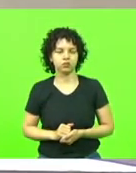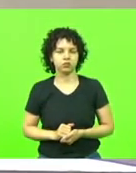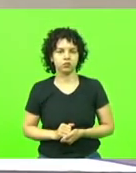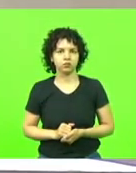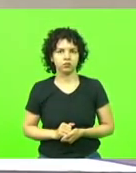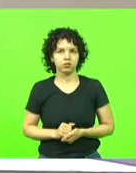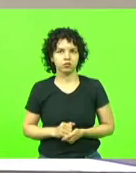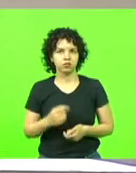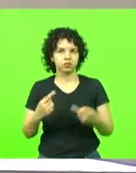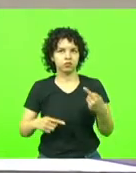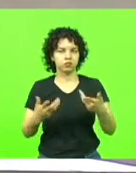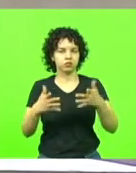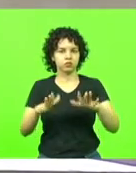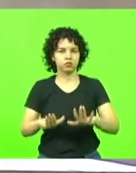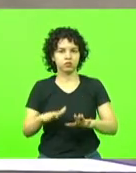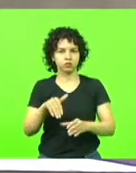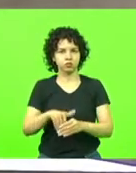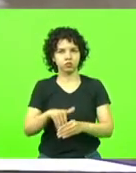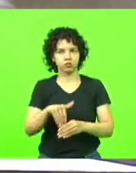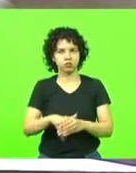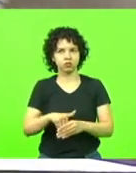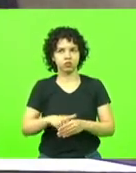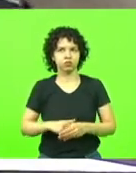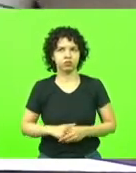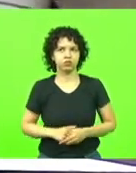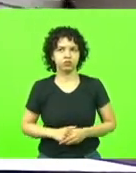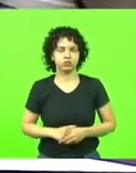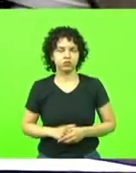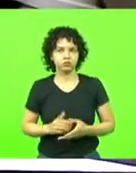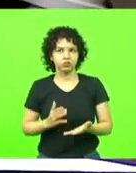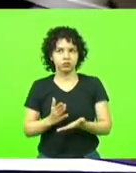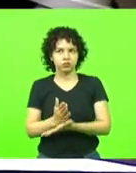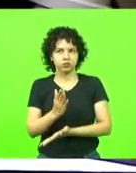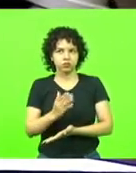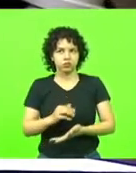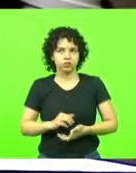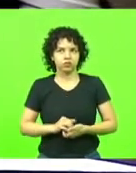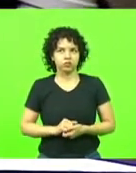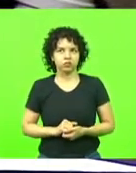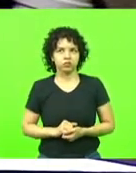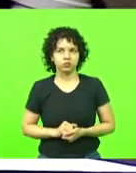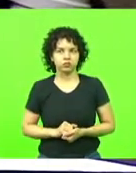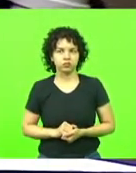Não havendo quem queira discutir, em votação. Aprovado.